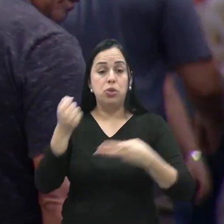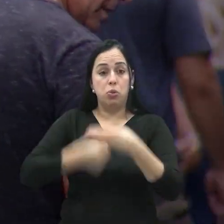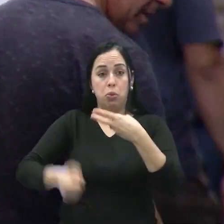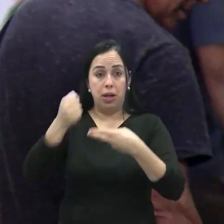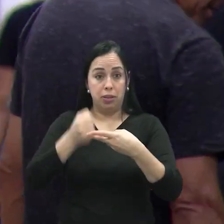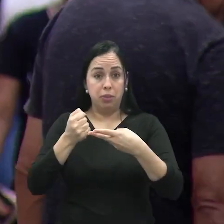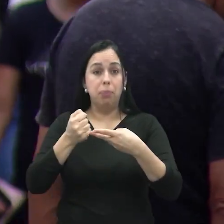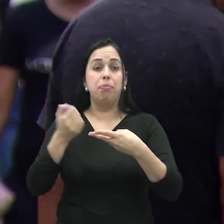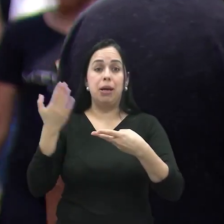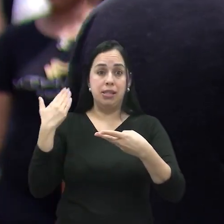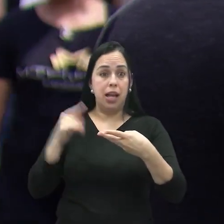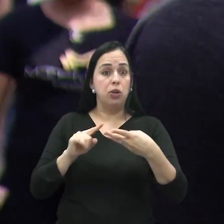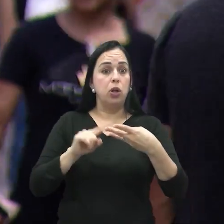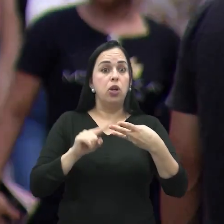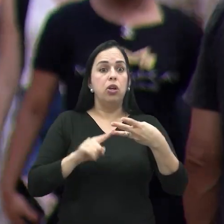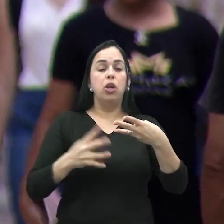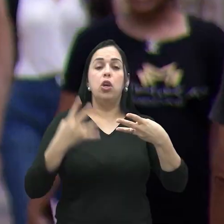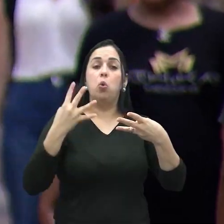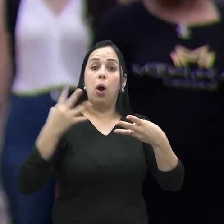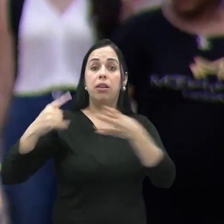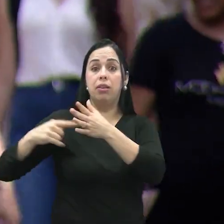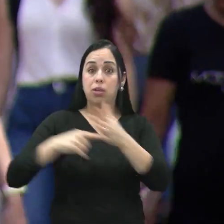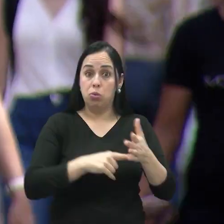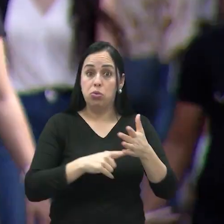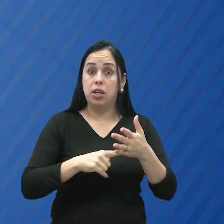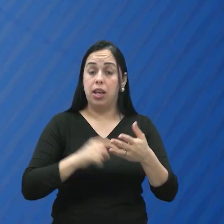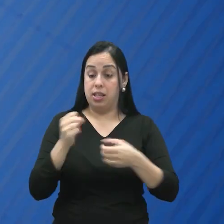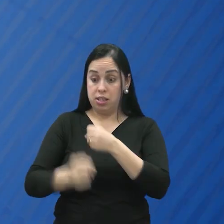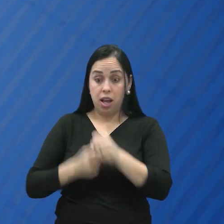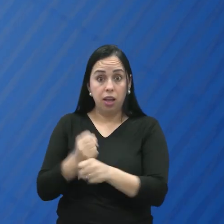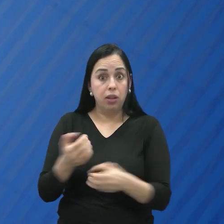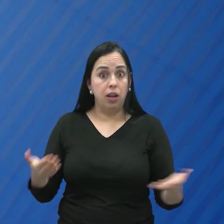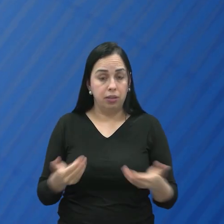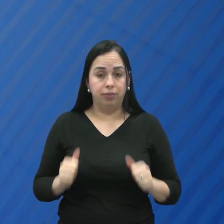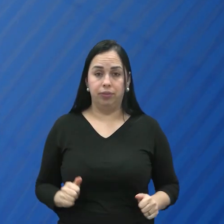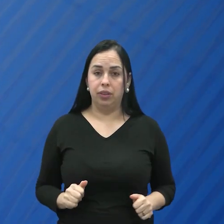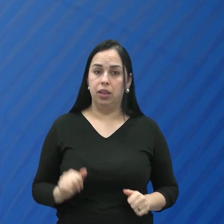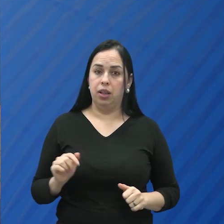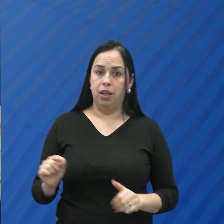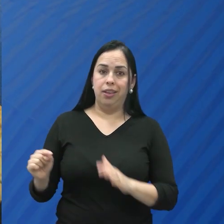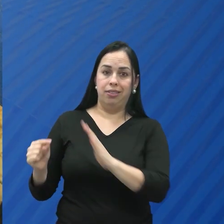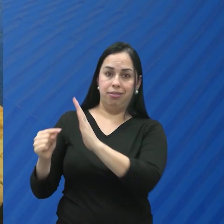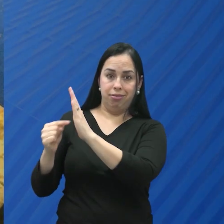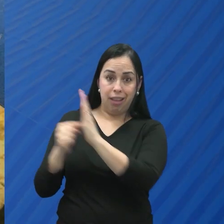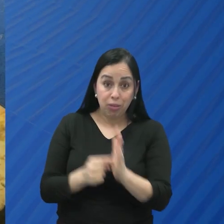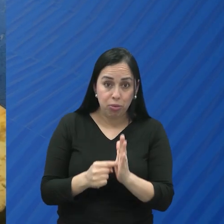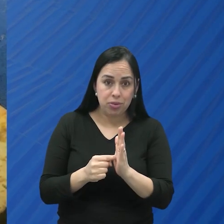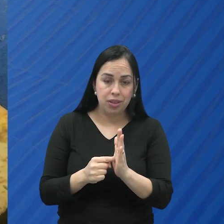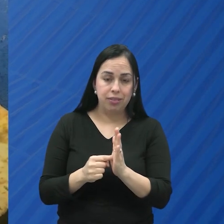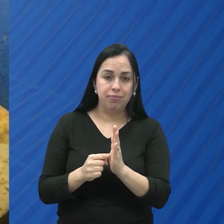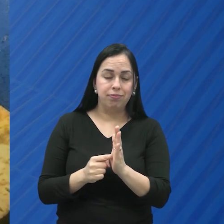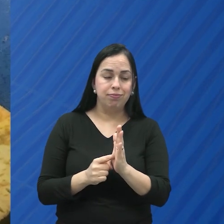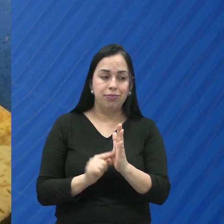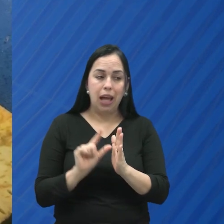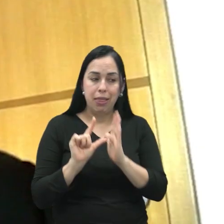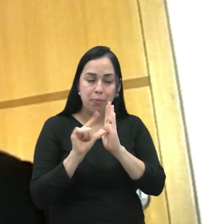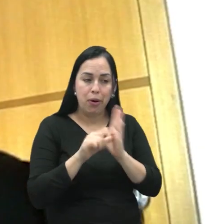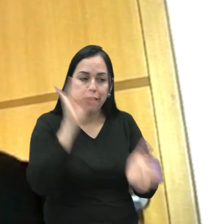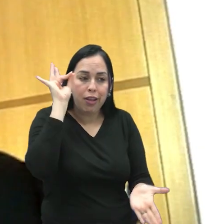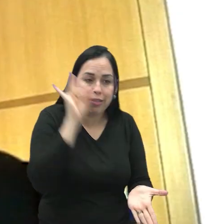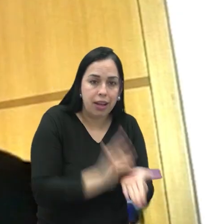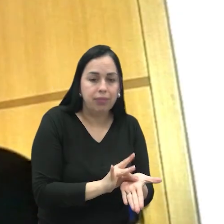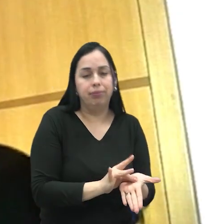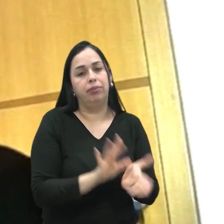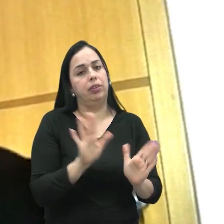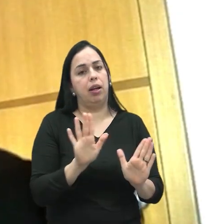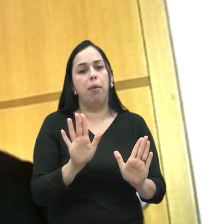4 denúncias nos primeiros meses de 2025. Denúncia não significa que o caso sempre se confirma, mas